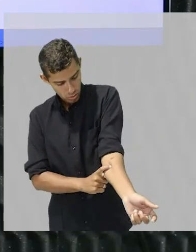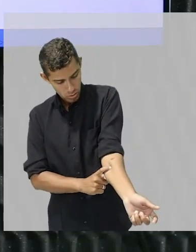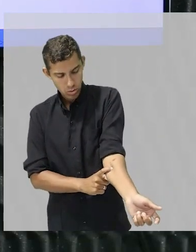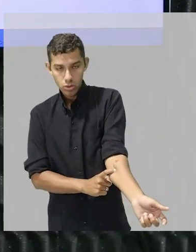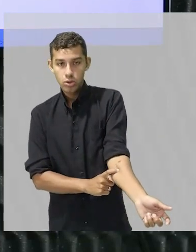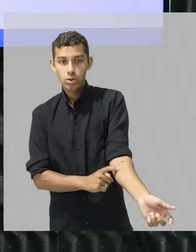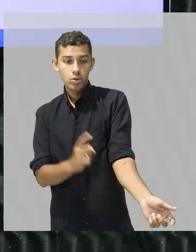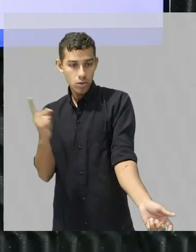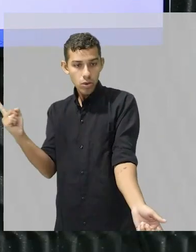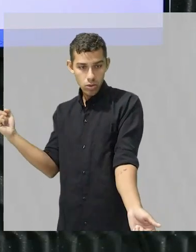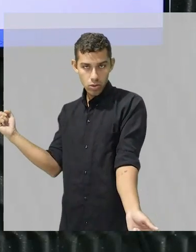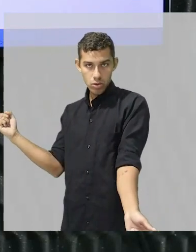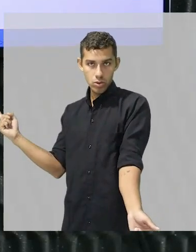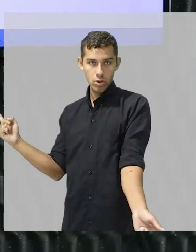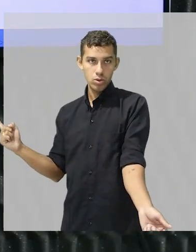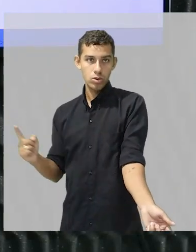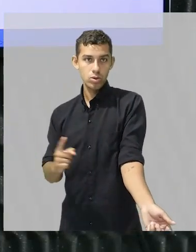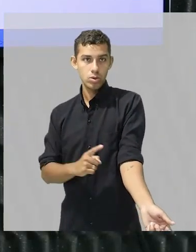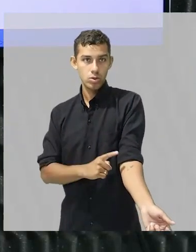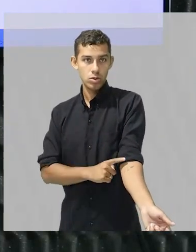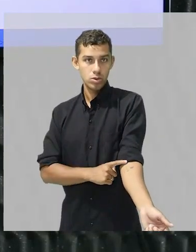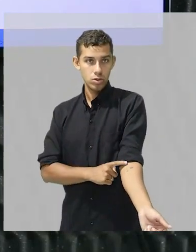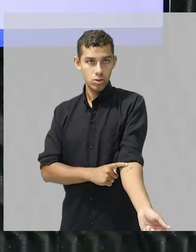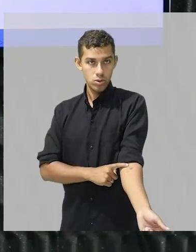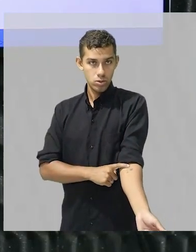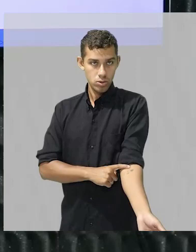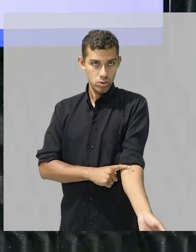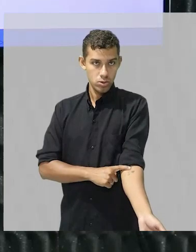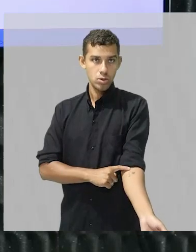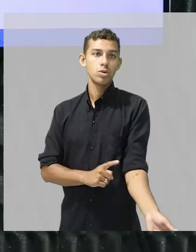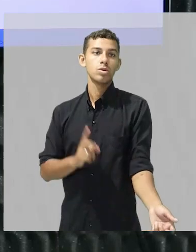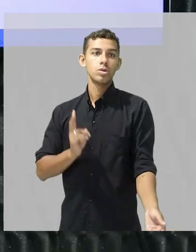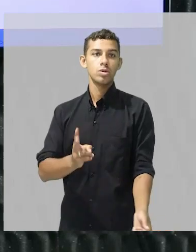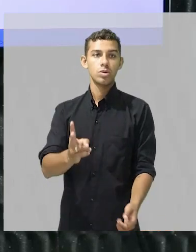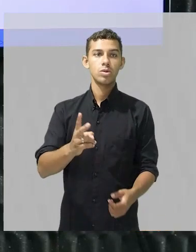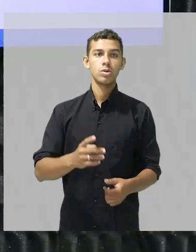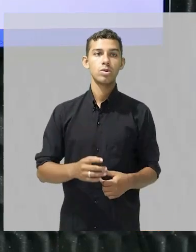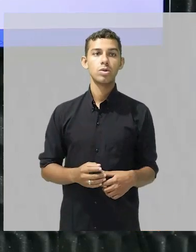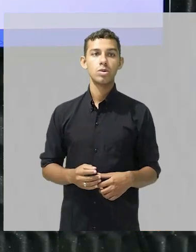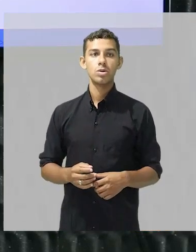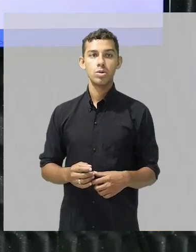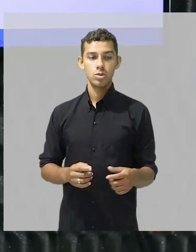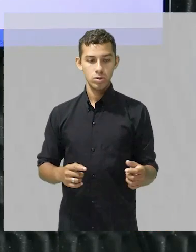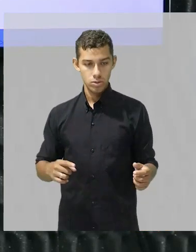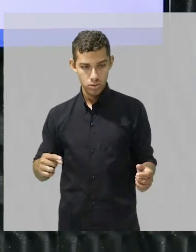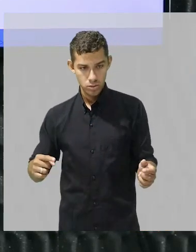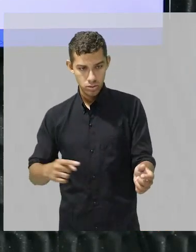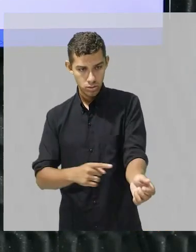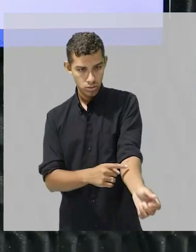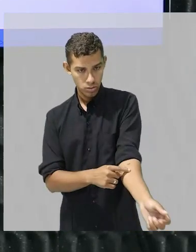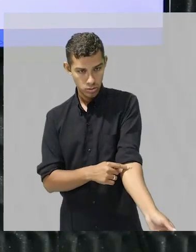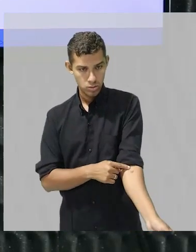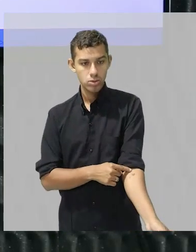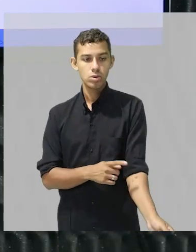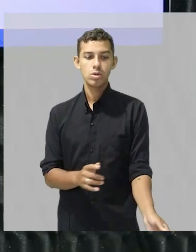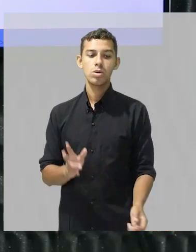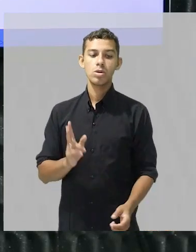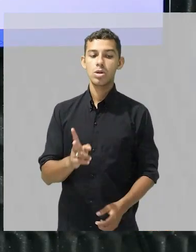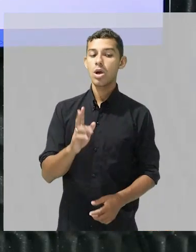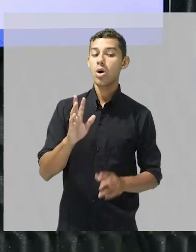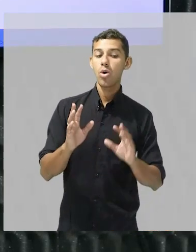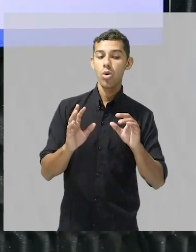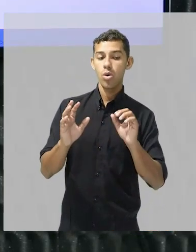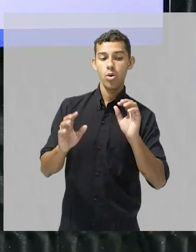colocou o dedo aqui, né? E ele fez aqui, ó. Ele manteve pressionado, empurrou o sangue até o ponto